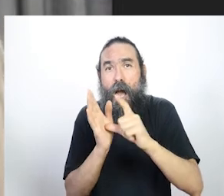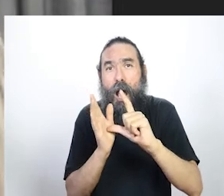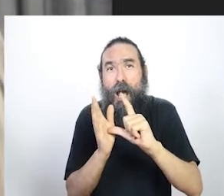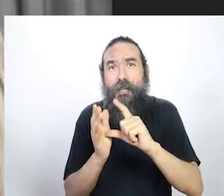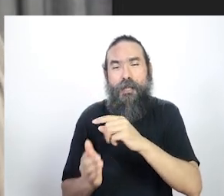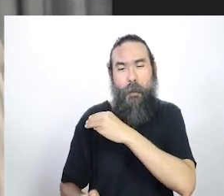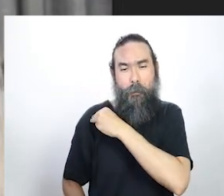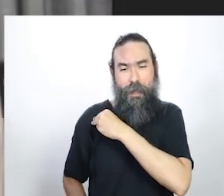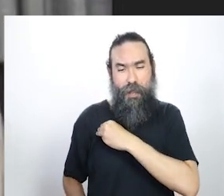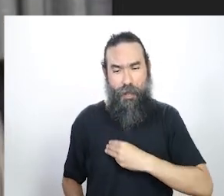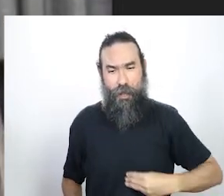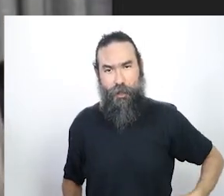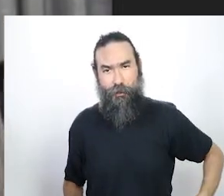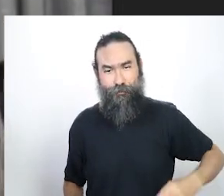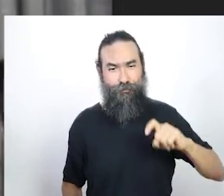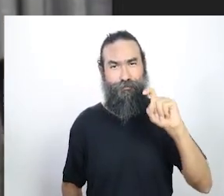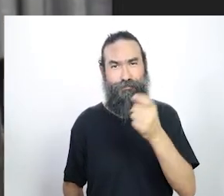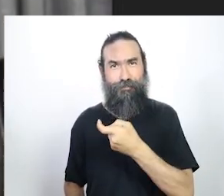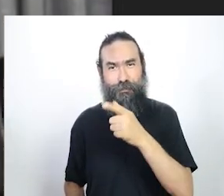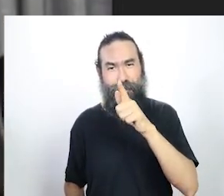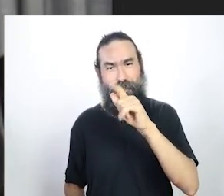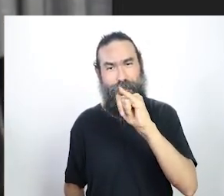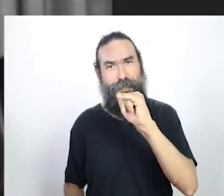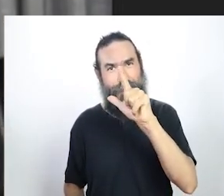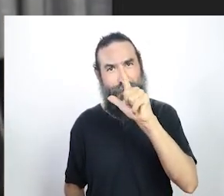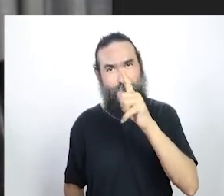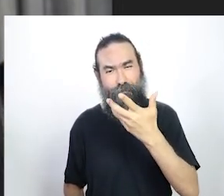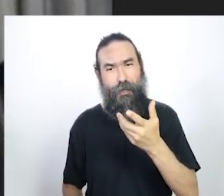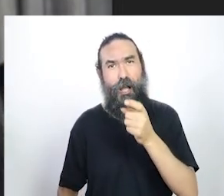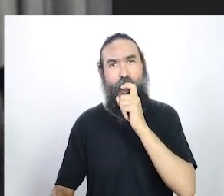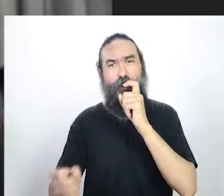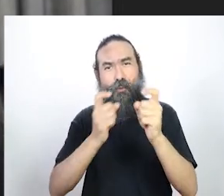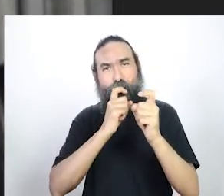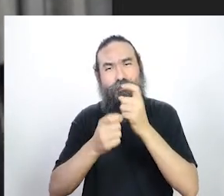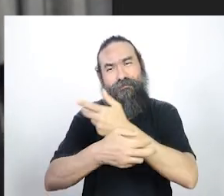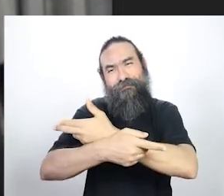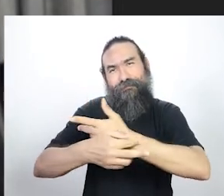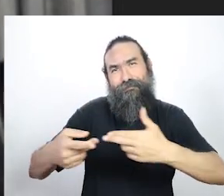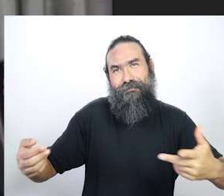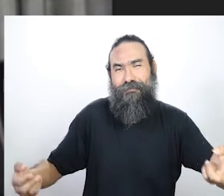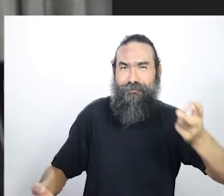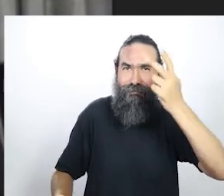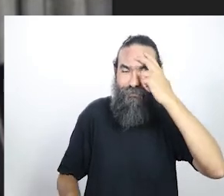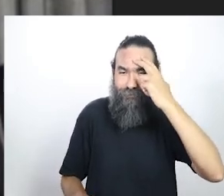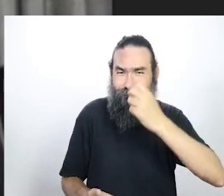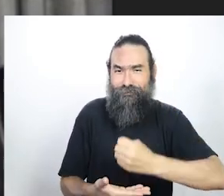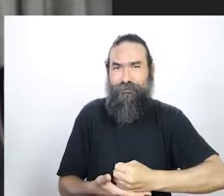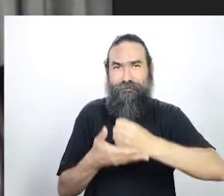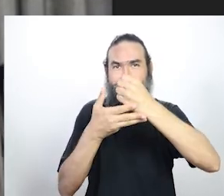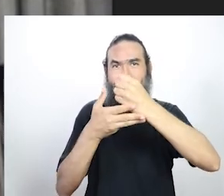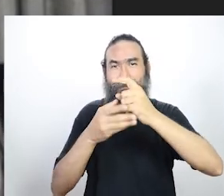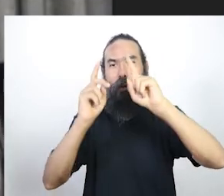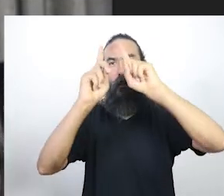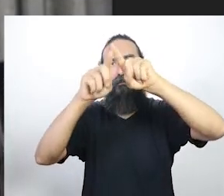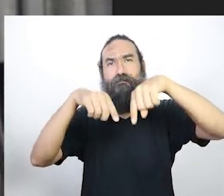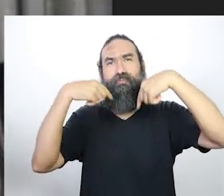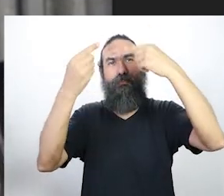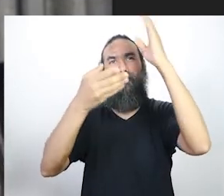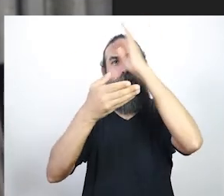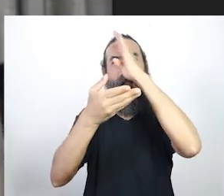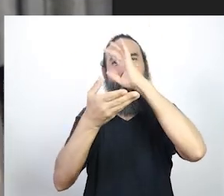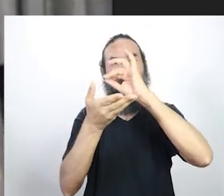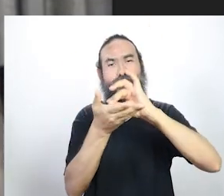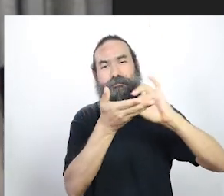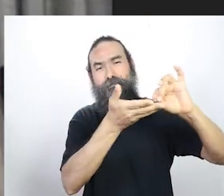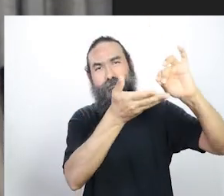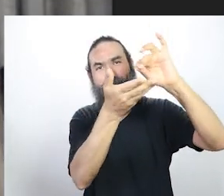né? De todo o movimento das discussões, da pré-conferência e das